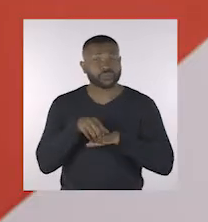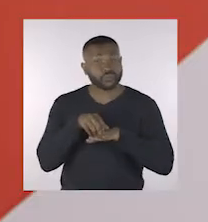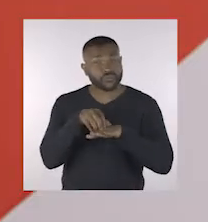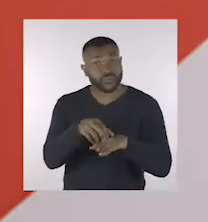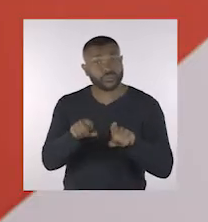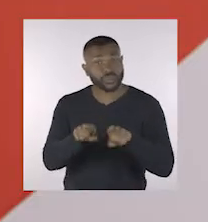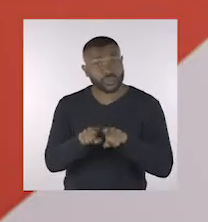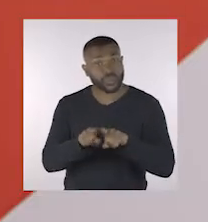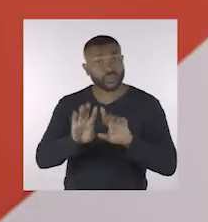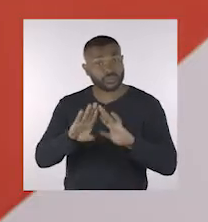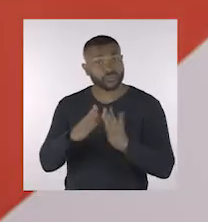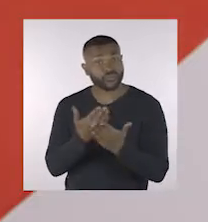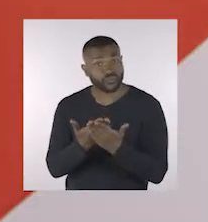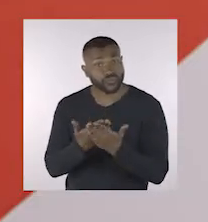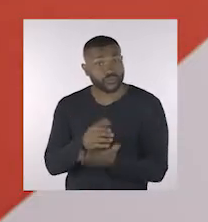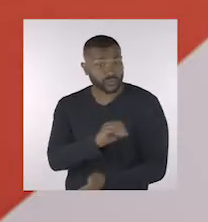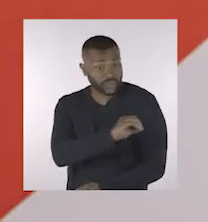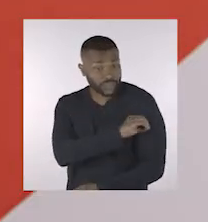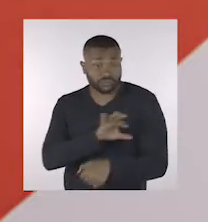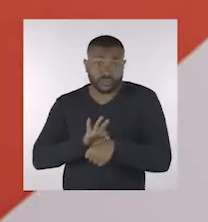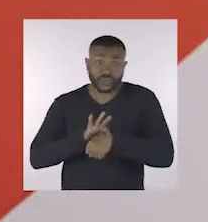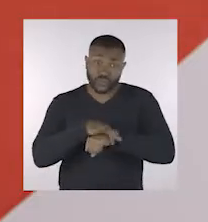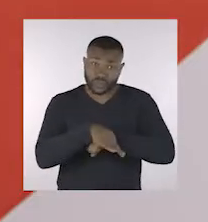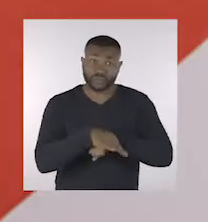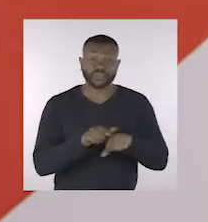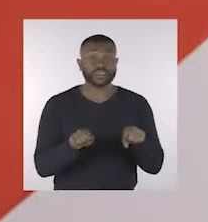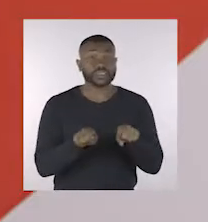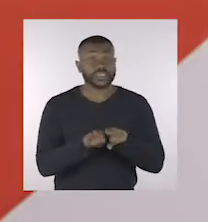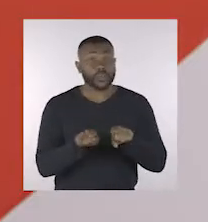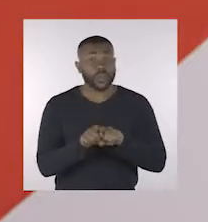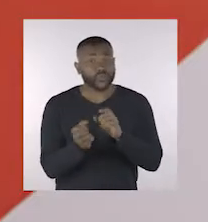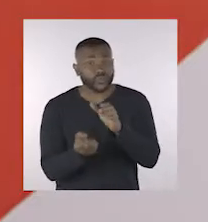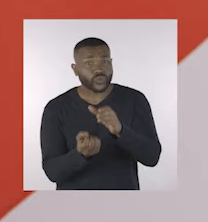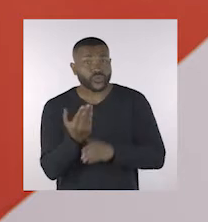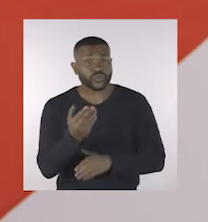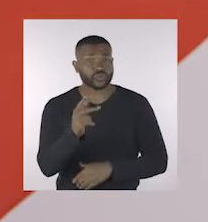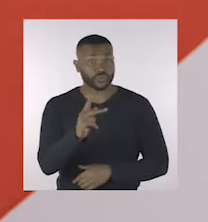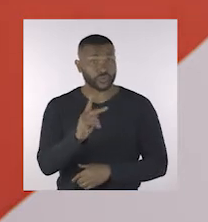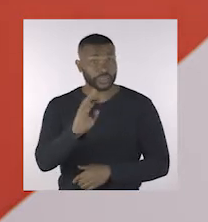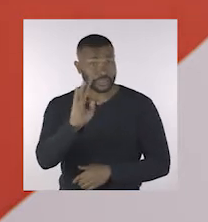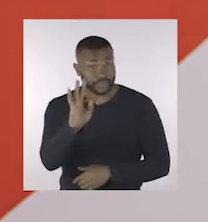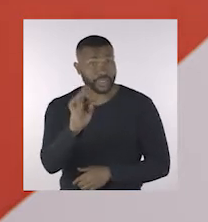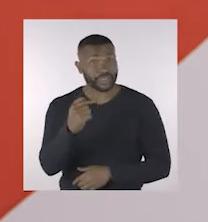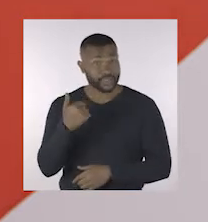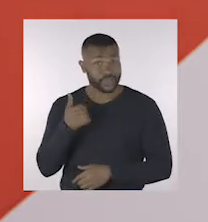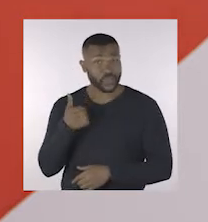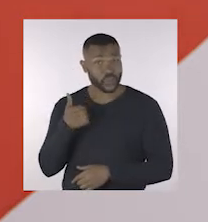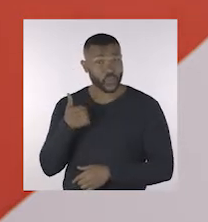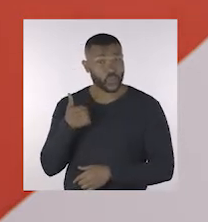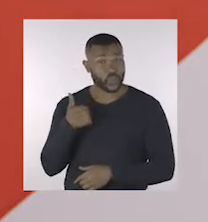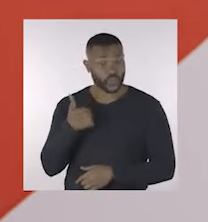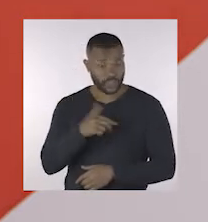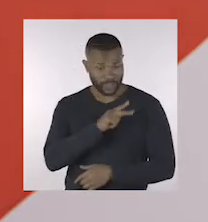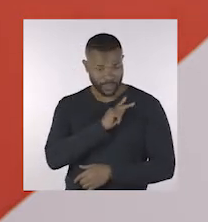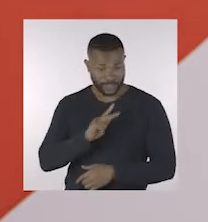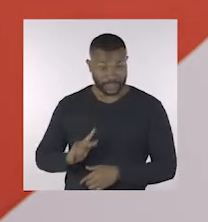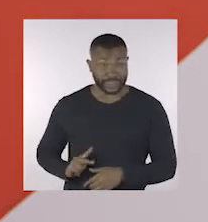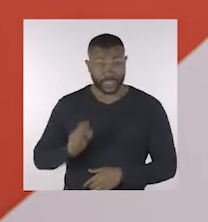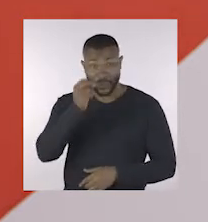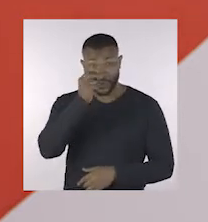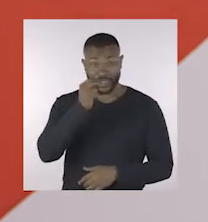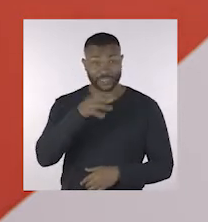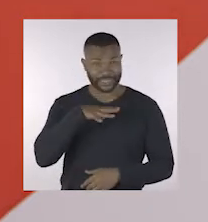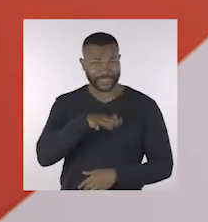ônibus é por creche por segurança e também o surgimento do PT eu acabei me tornando o